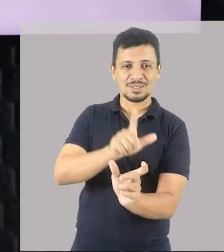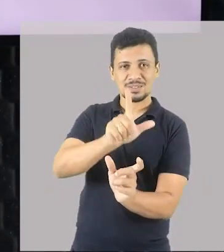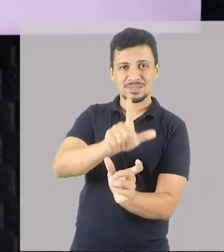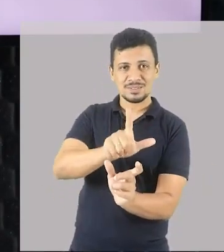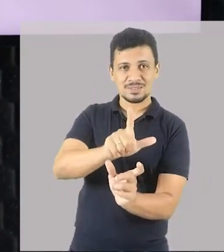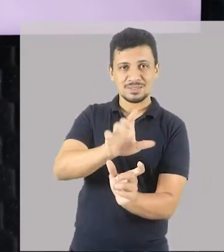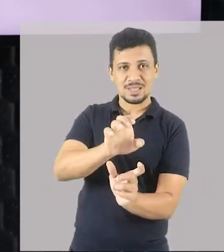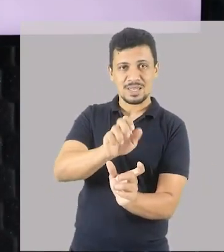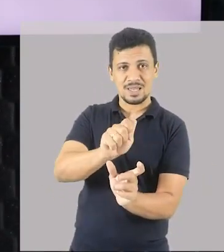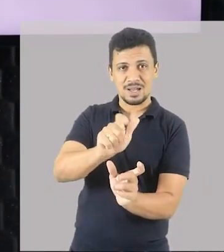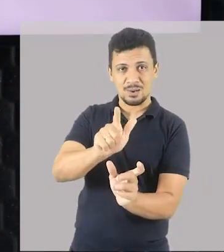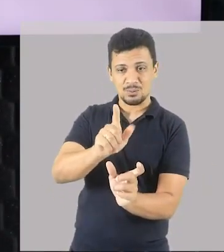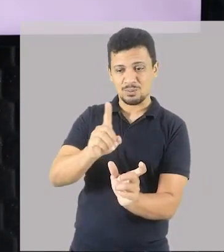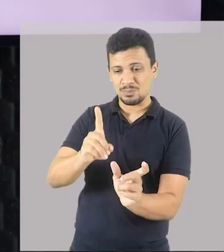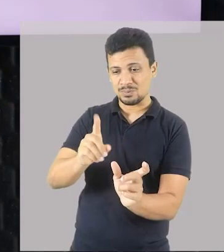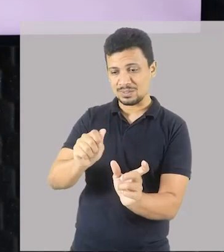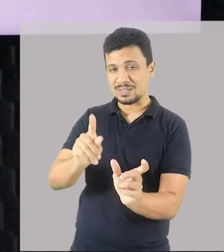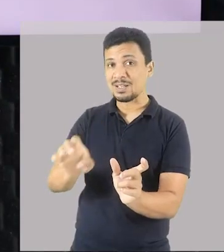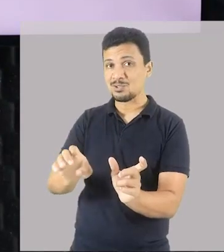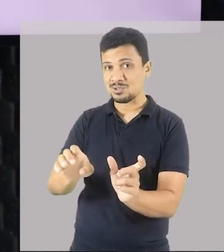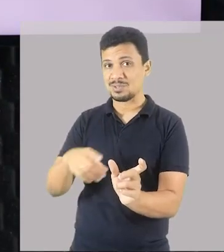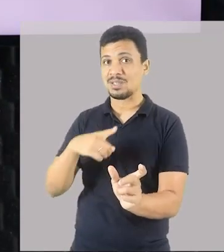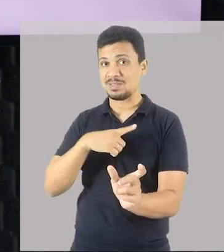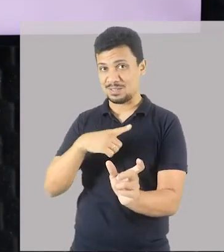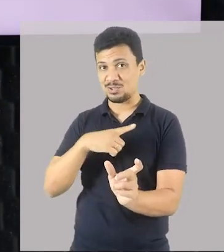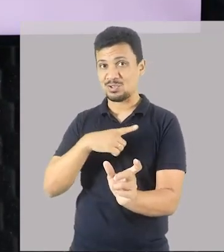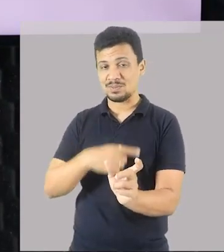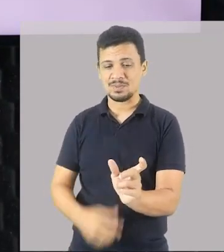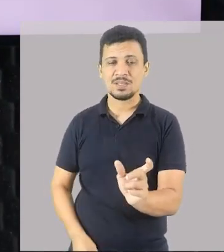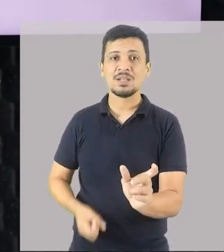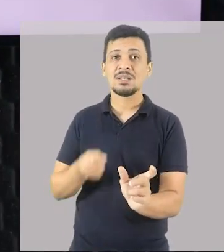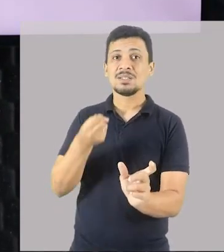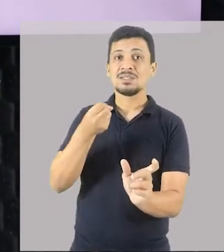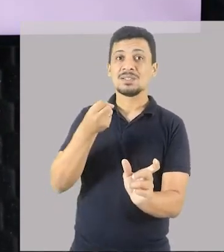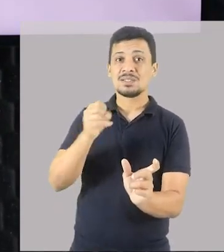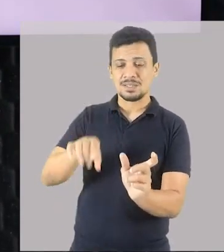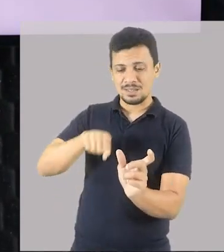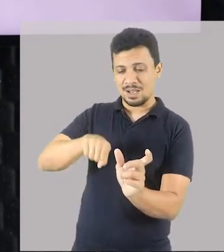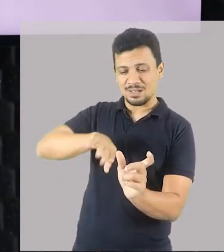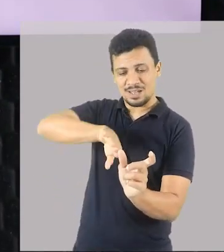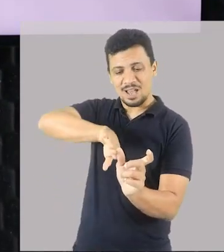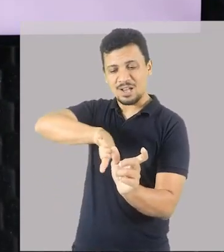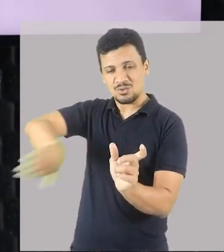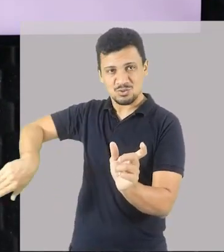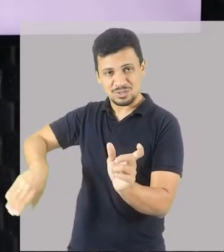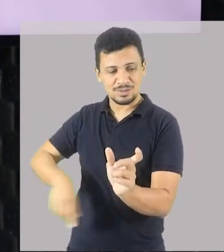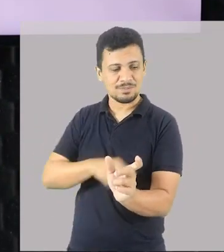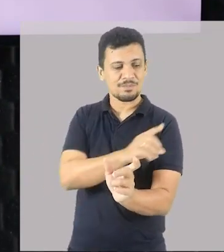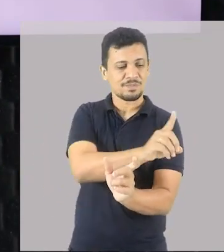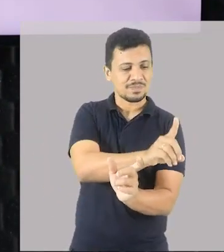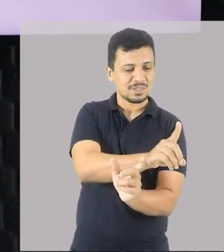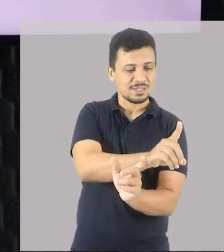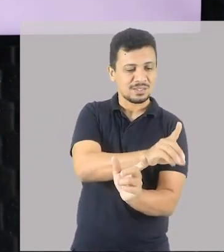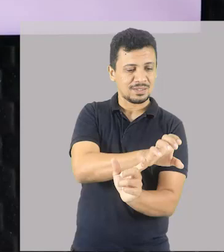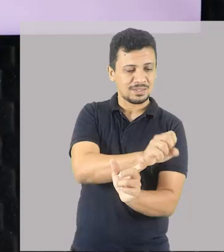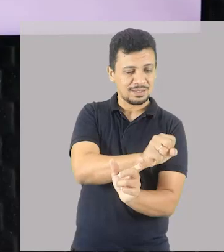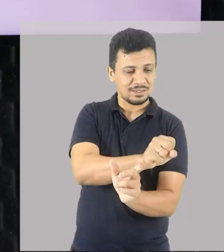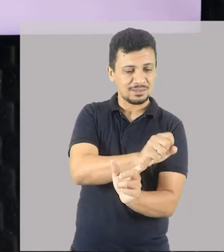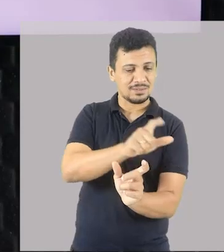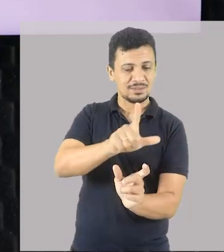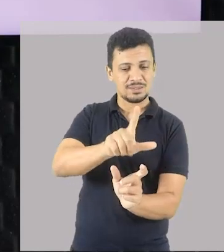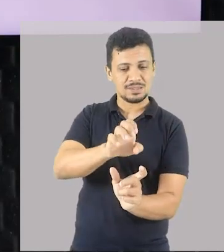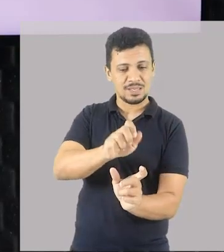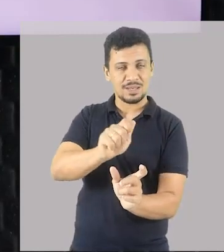palavra lealdade. Se eu tirar o sufixo, existe a palavra desleal. Então, eu posso